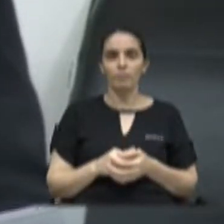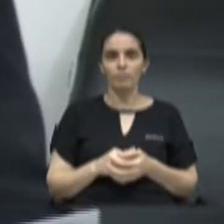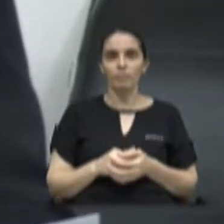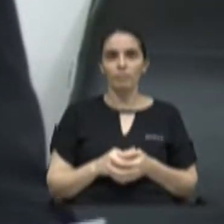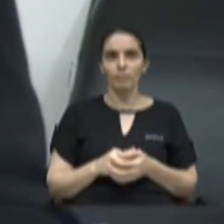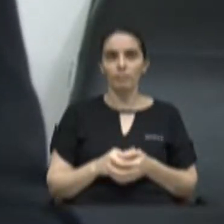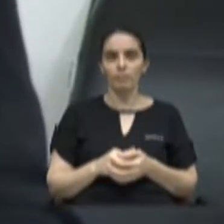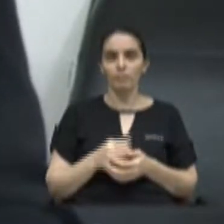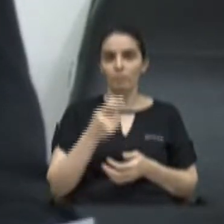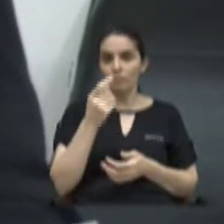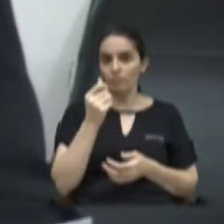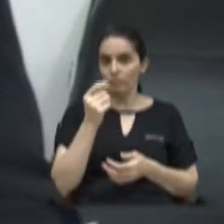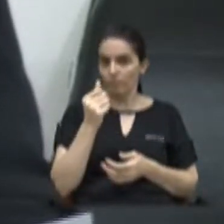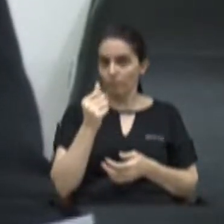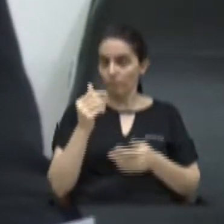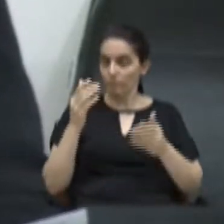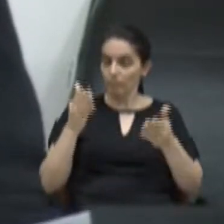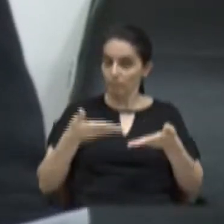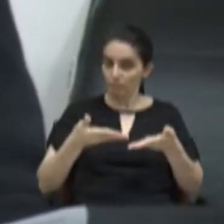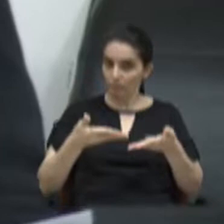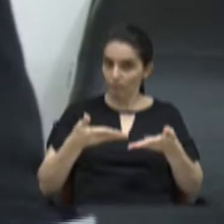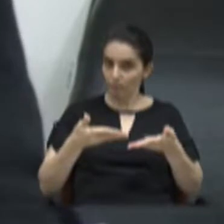os valores atualmente cobrados pela